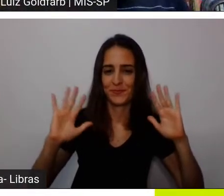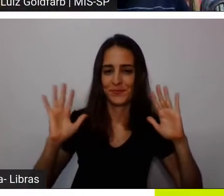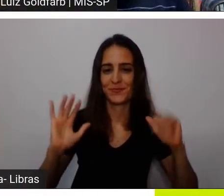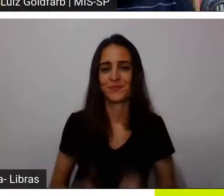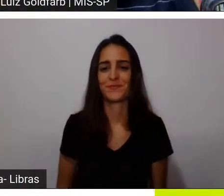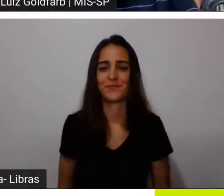a